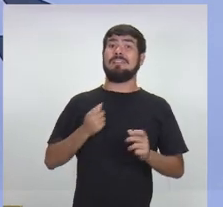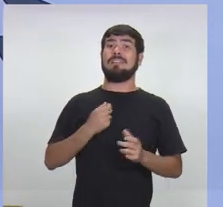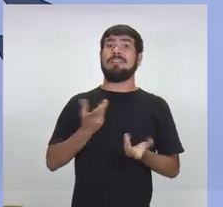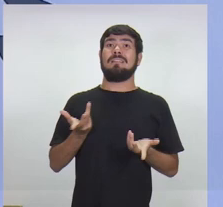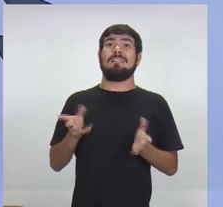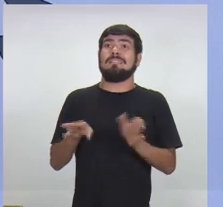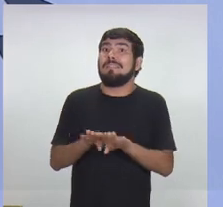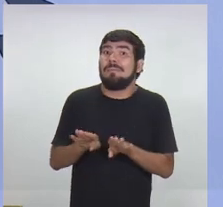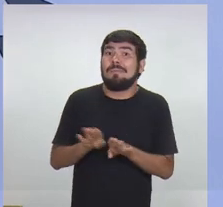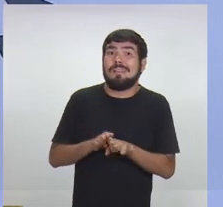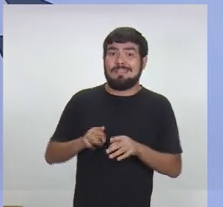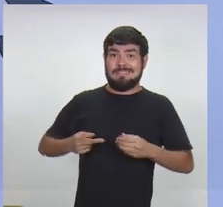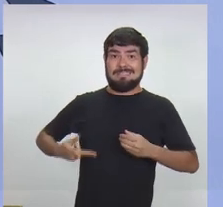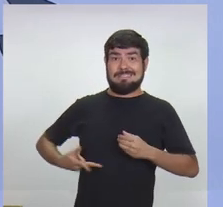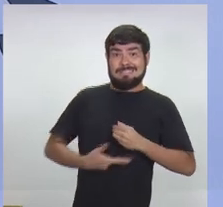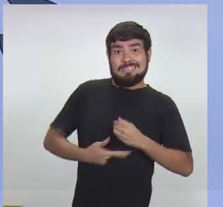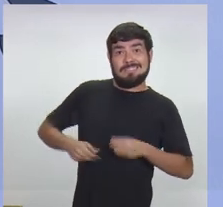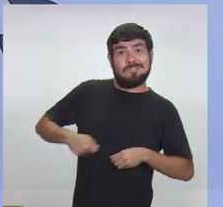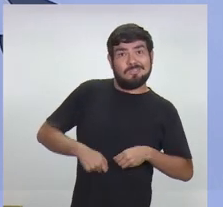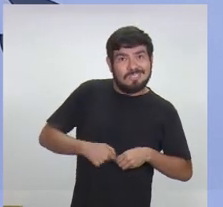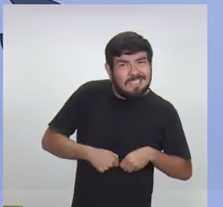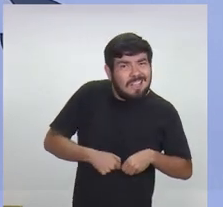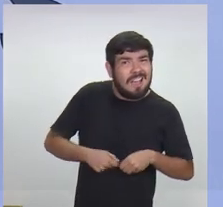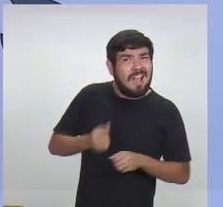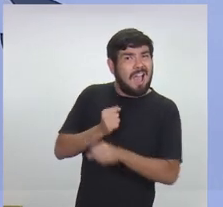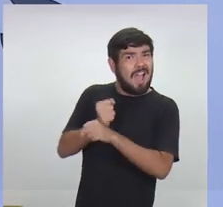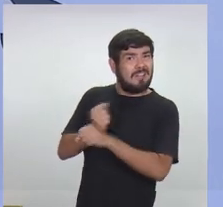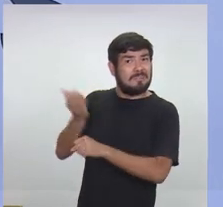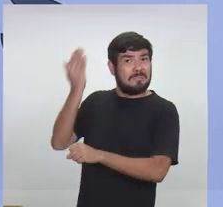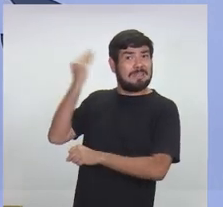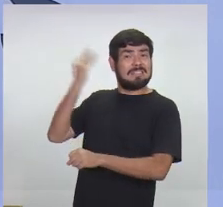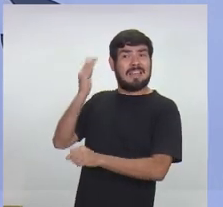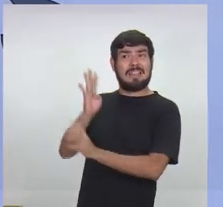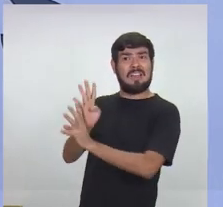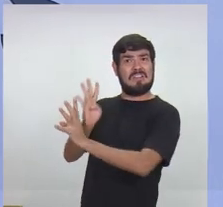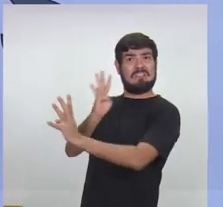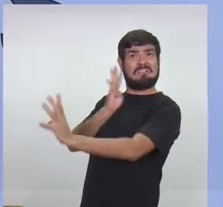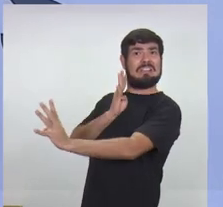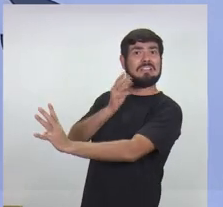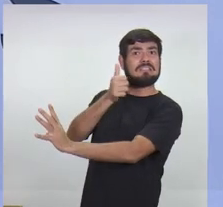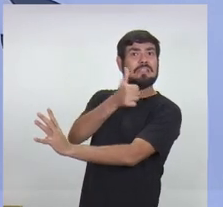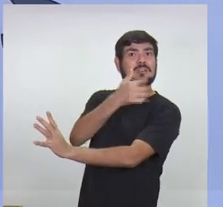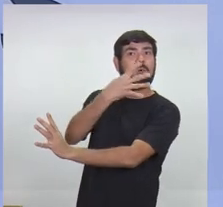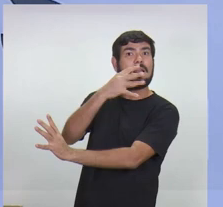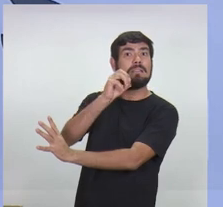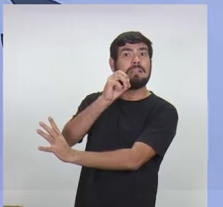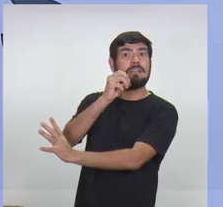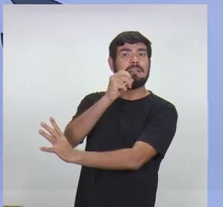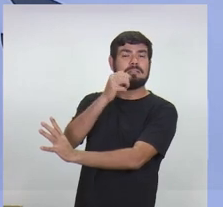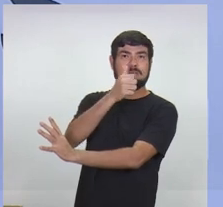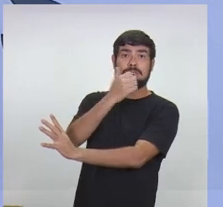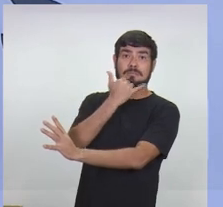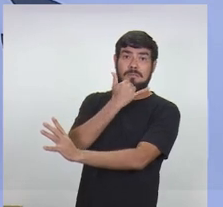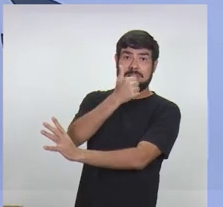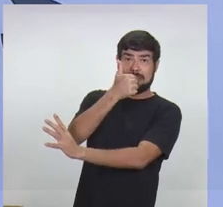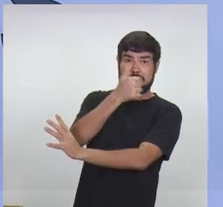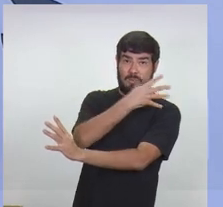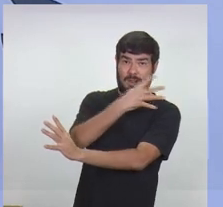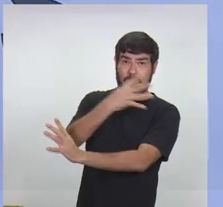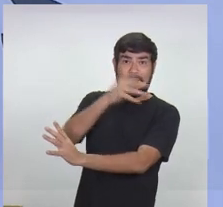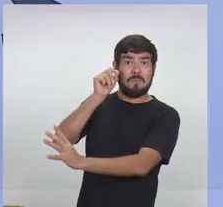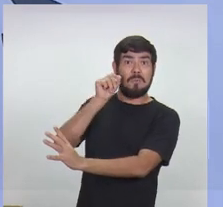também cirurgias só no ano passado a fila chegava 144 mil pessoas em 144